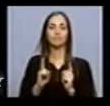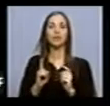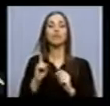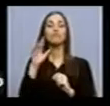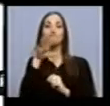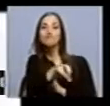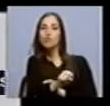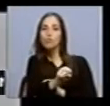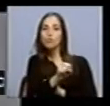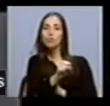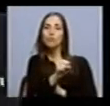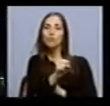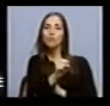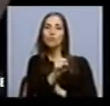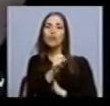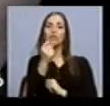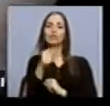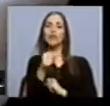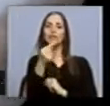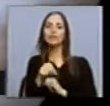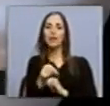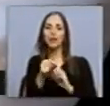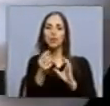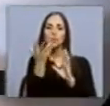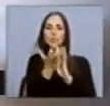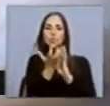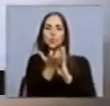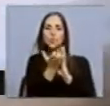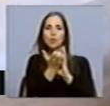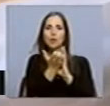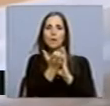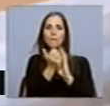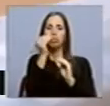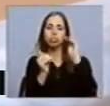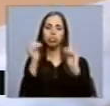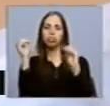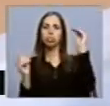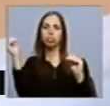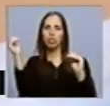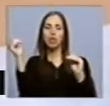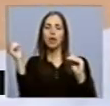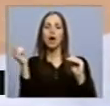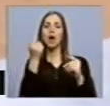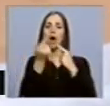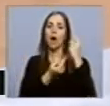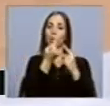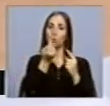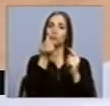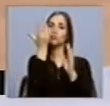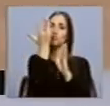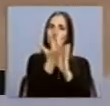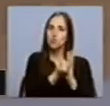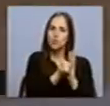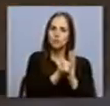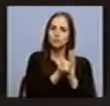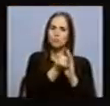que há quedas de 2 Gauss, aproximadamente, do campo magnético. Ou seja, não é uniforme, temos zonas claramente em que o campo magnético